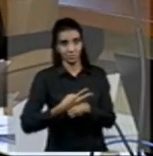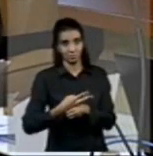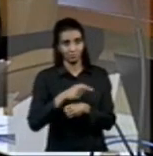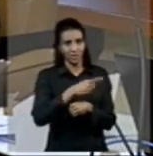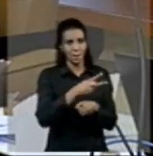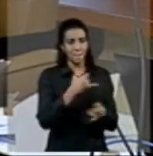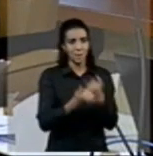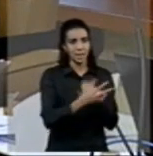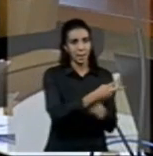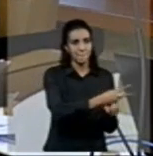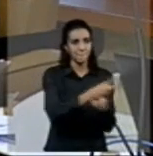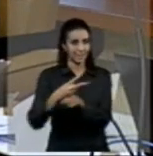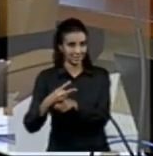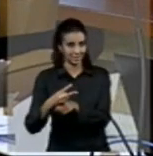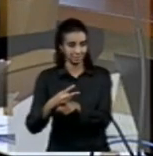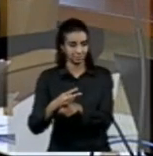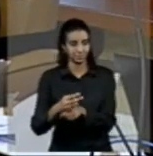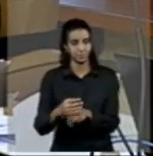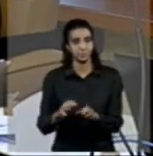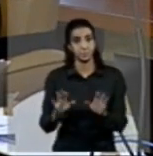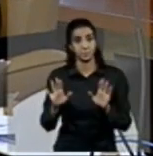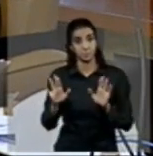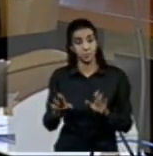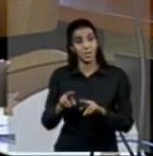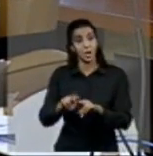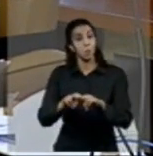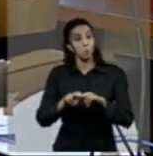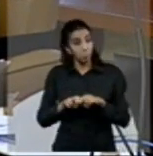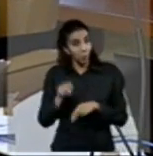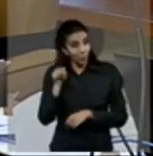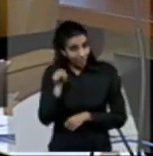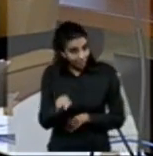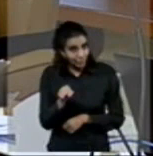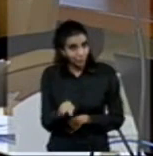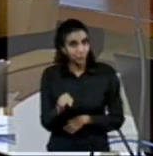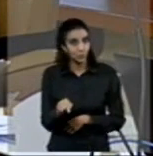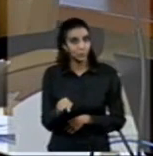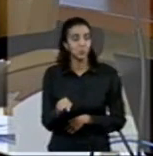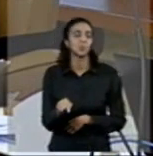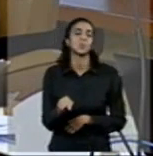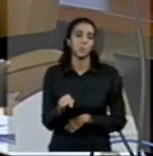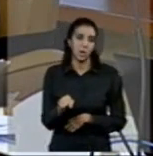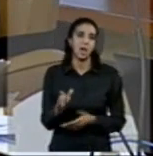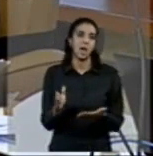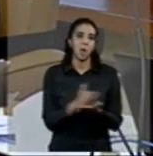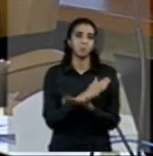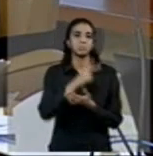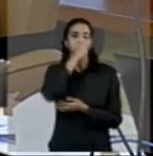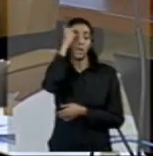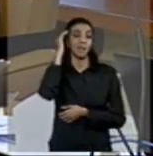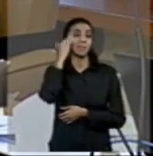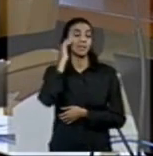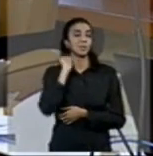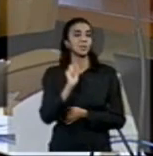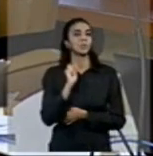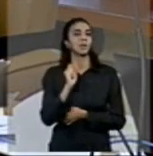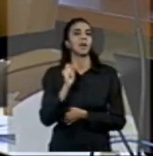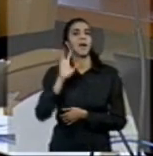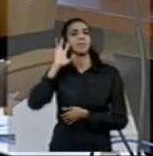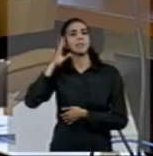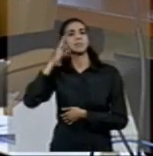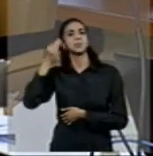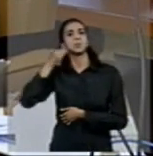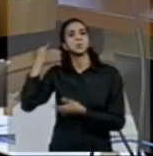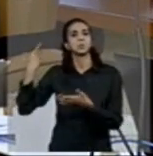É essa segunda prática, em meu ver, que informou a compreensão da ordem normativa então